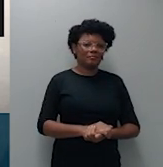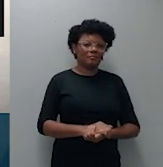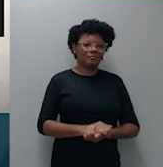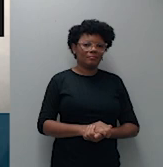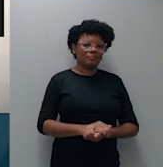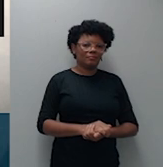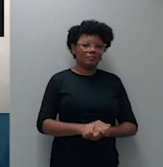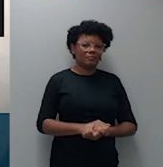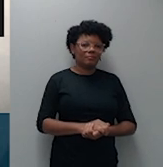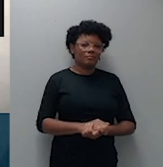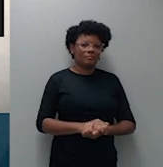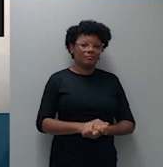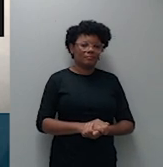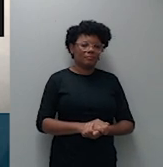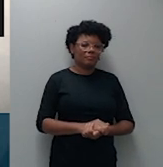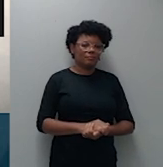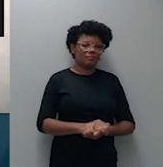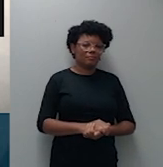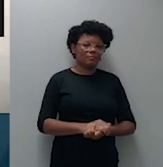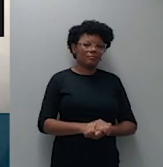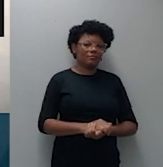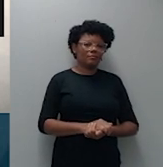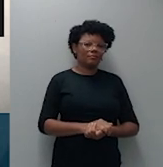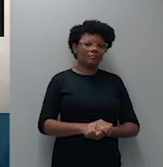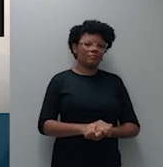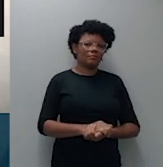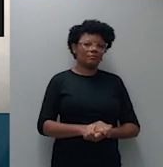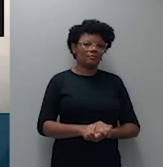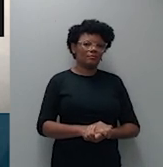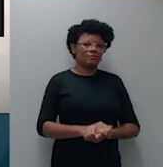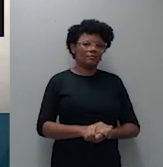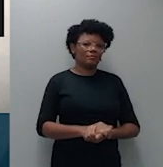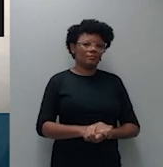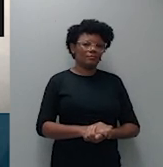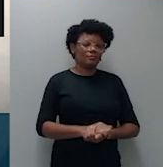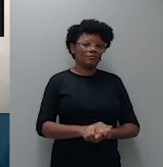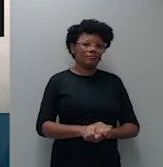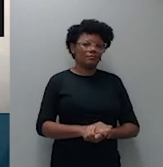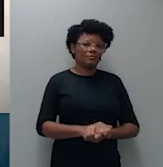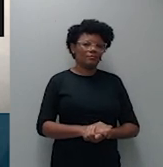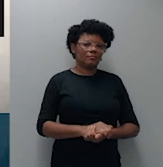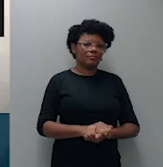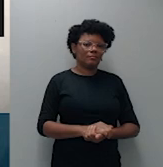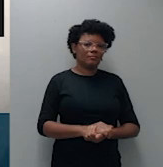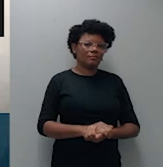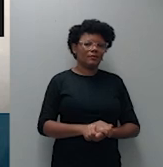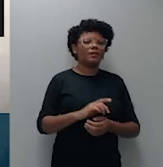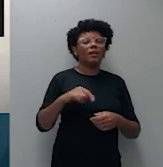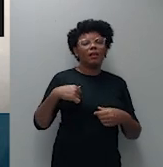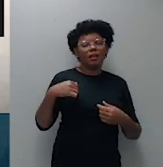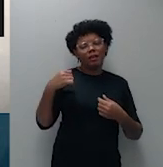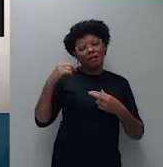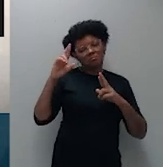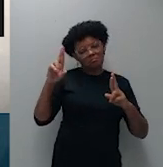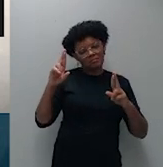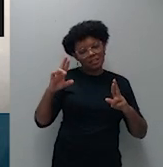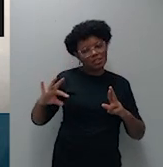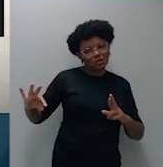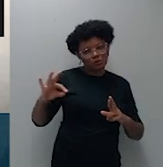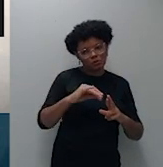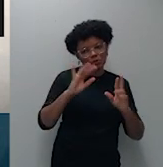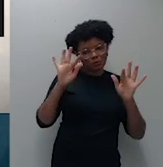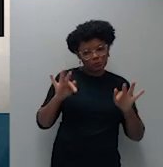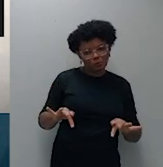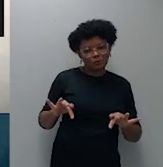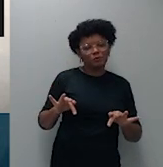Boa tarde boa sessão de julgamento a todos Desejo a todos um feliz final de ano Boas festas com as famílias na medida do